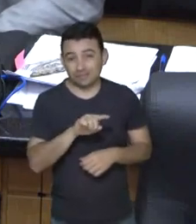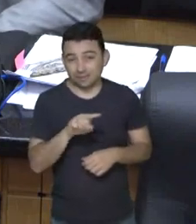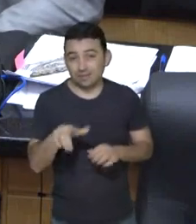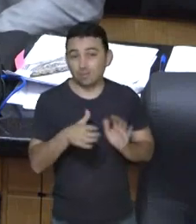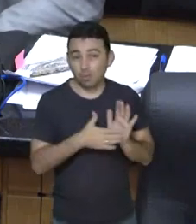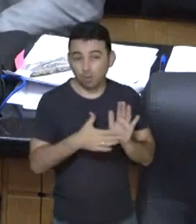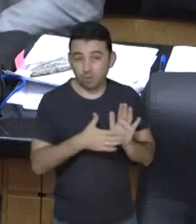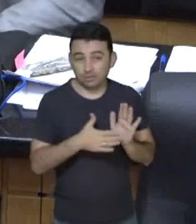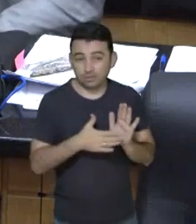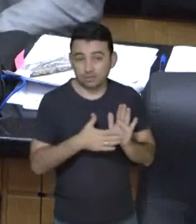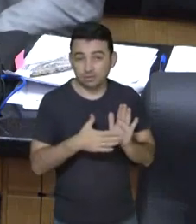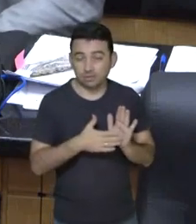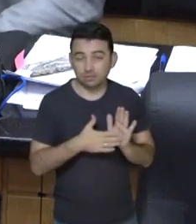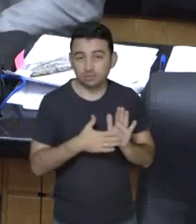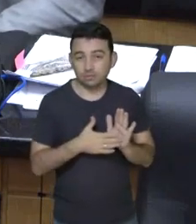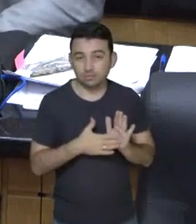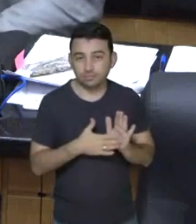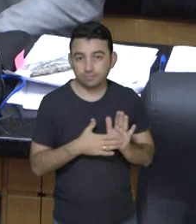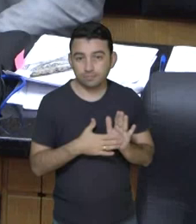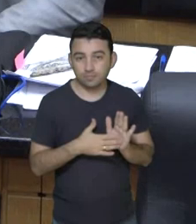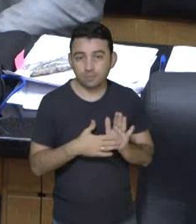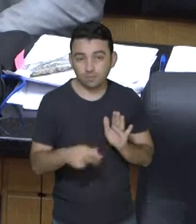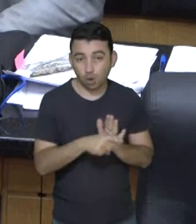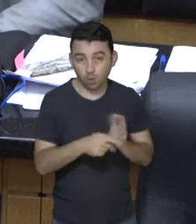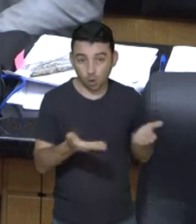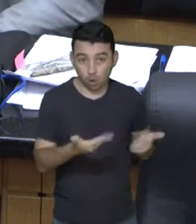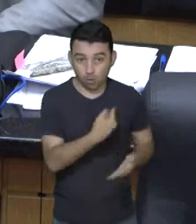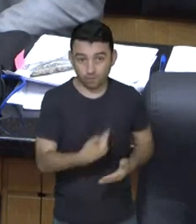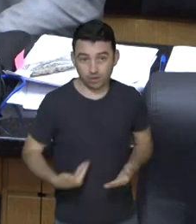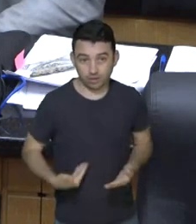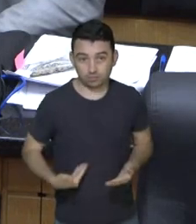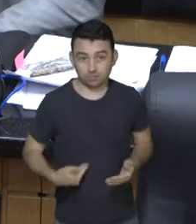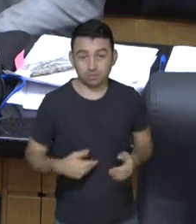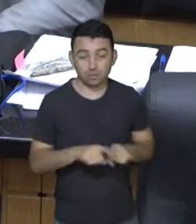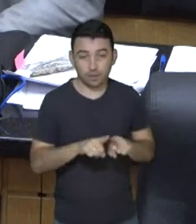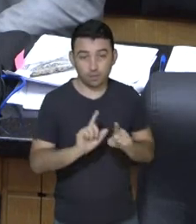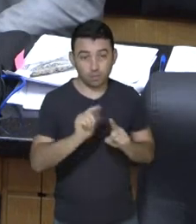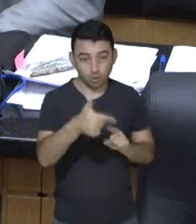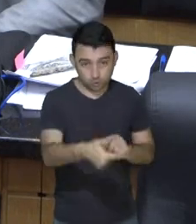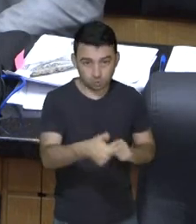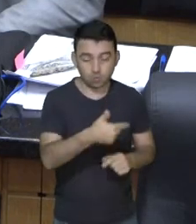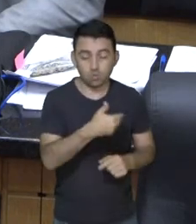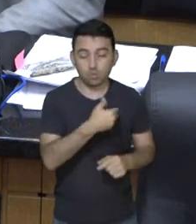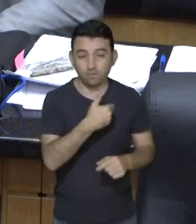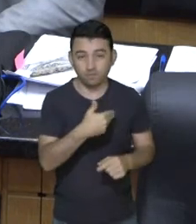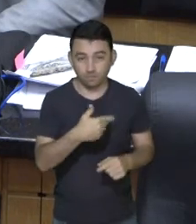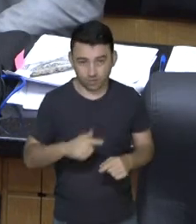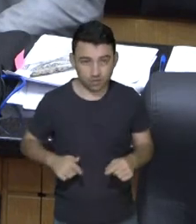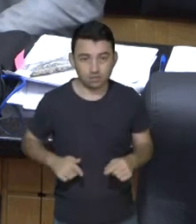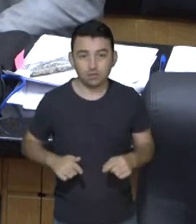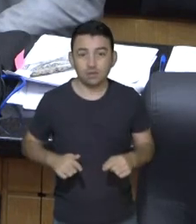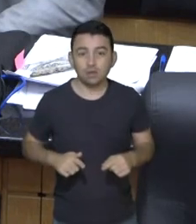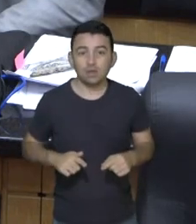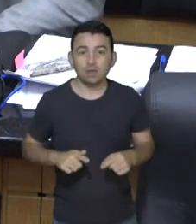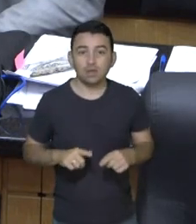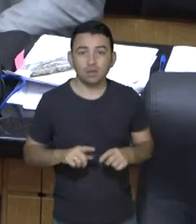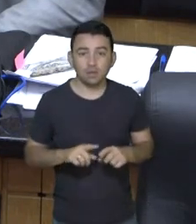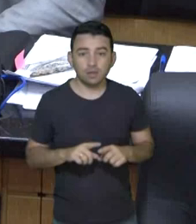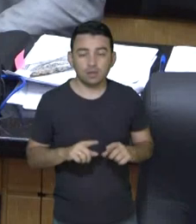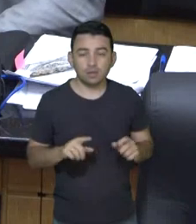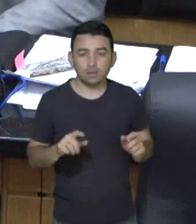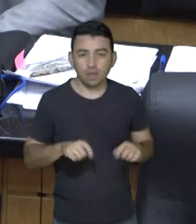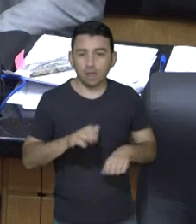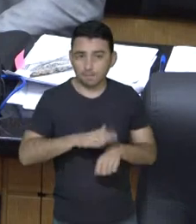proposta do atual governo e do próximo governo é de que essa seja uma tarefa